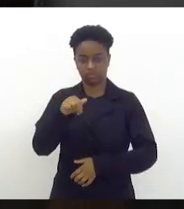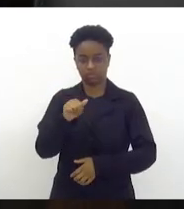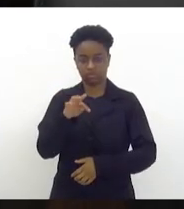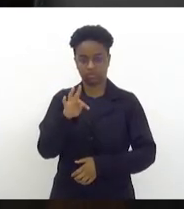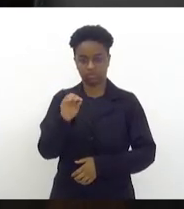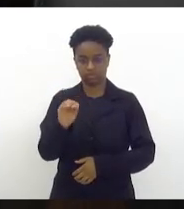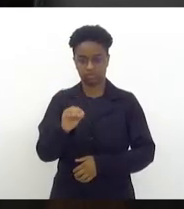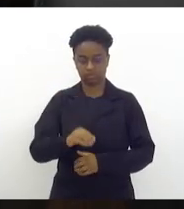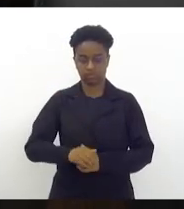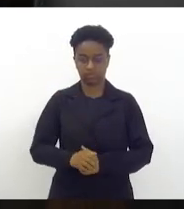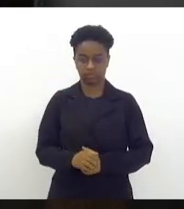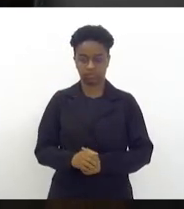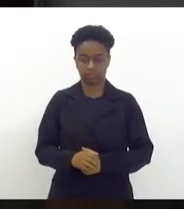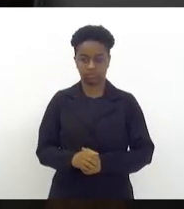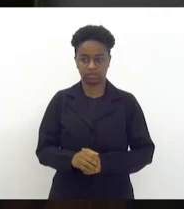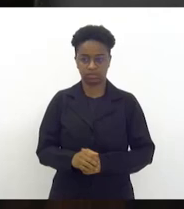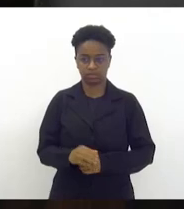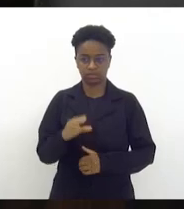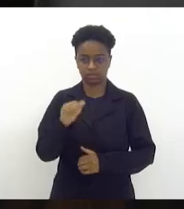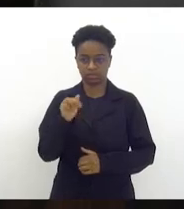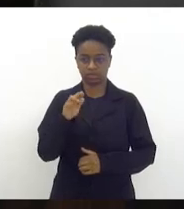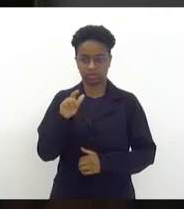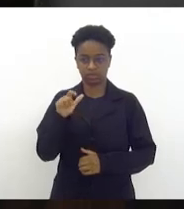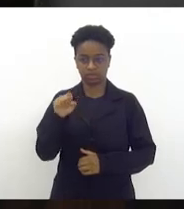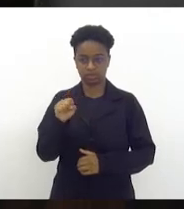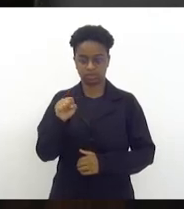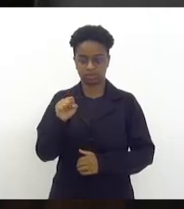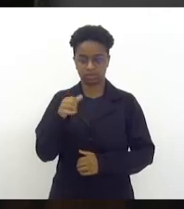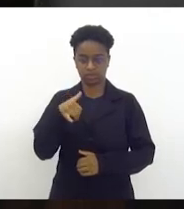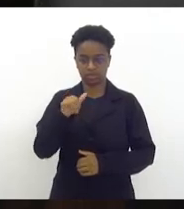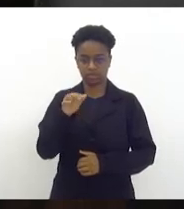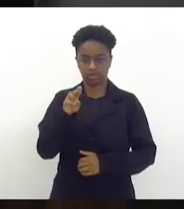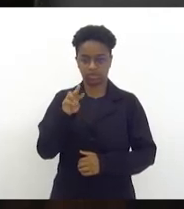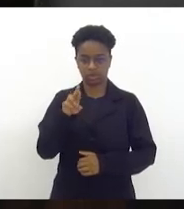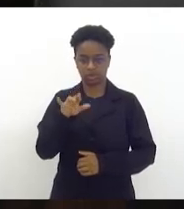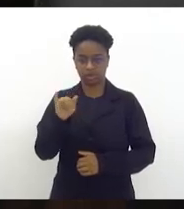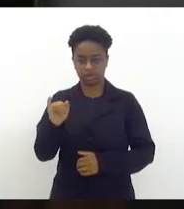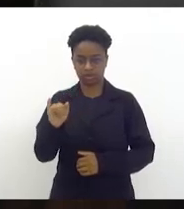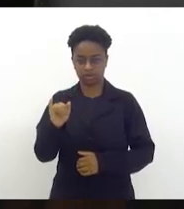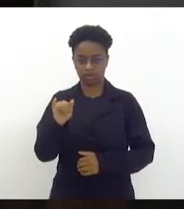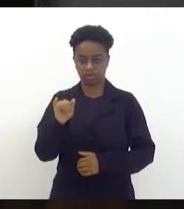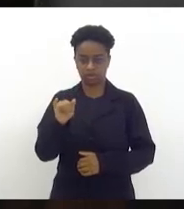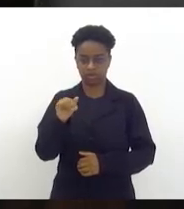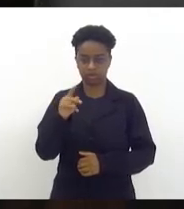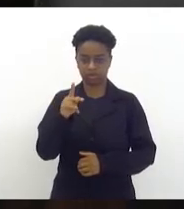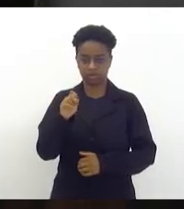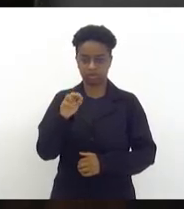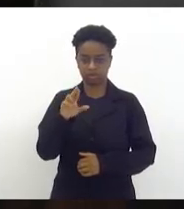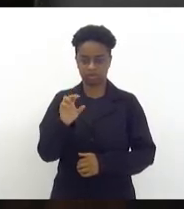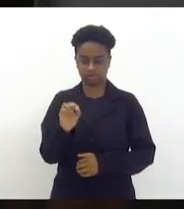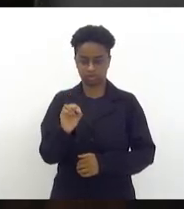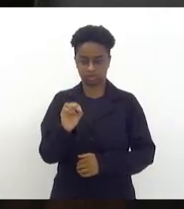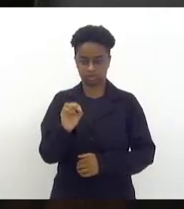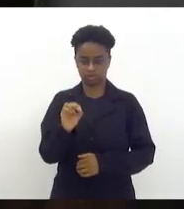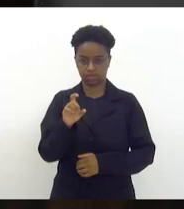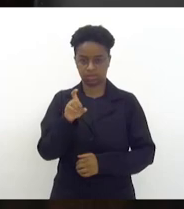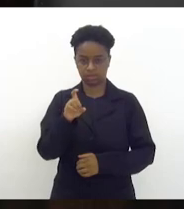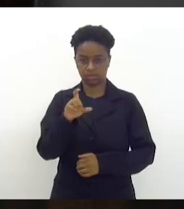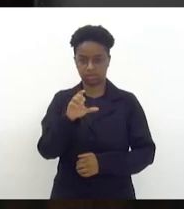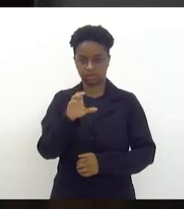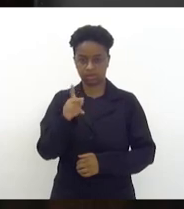Machado, Carlos Macedo, Iuri, Dr. Pedro Ricardo,